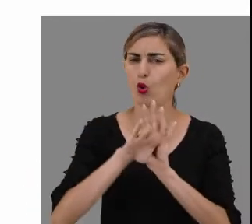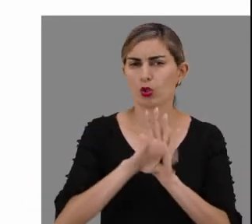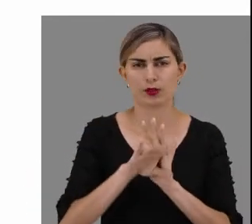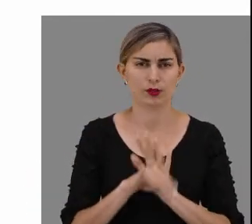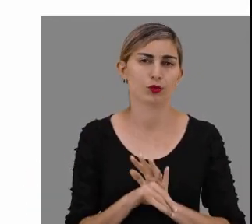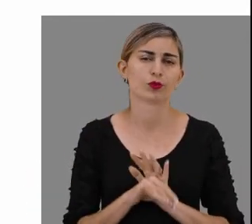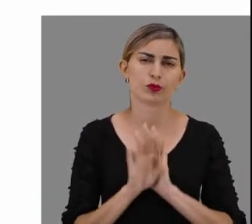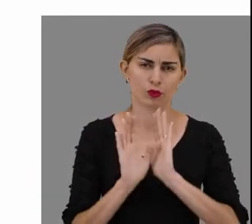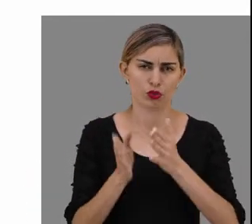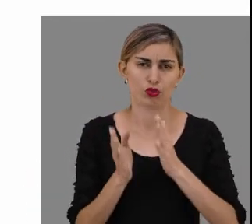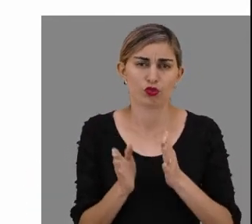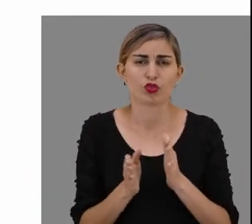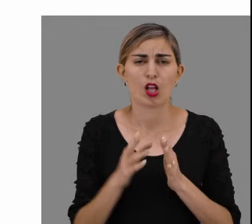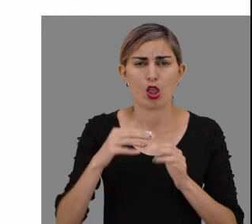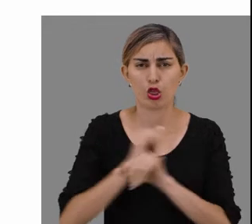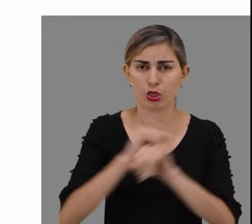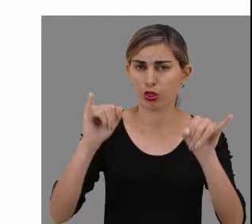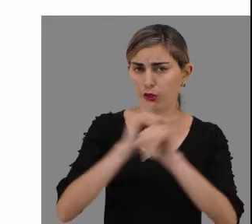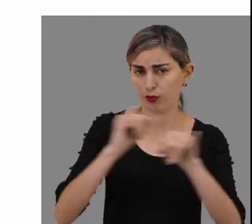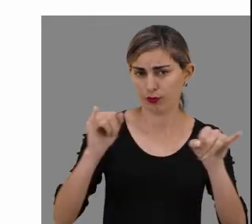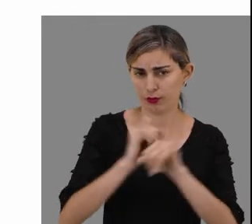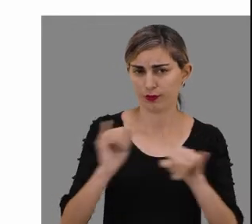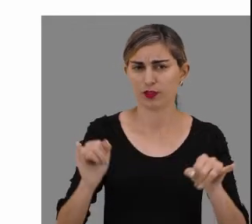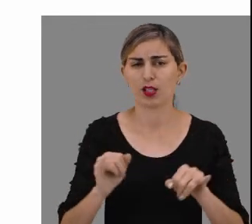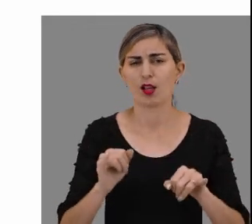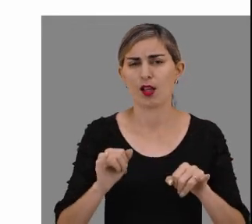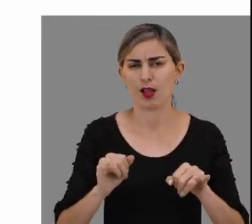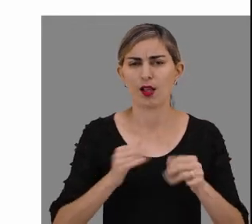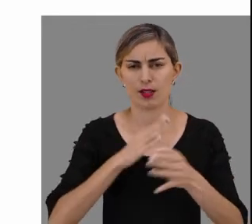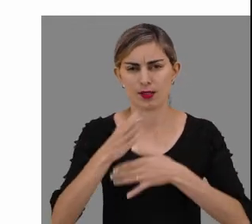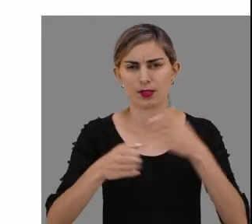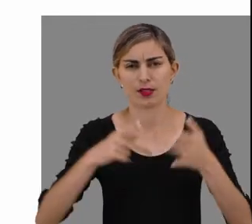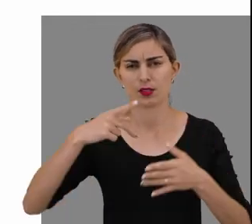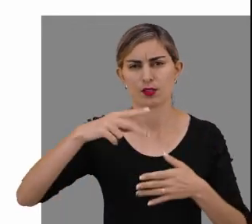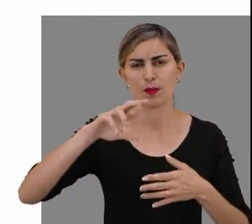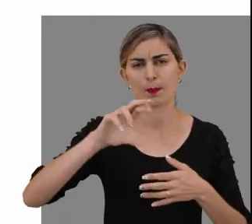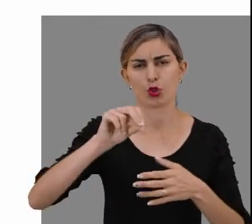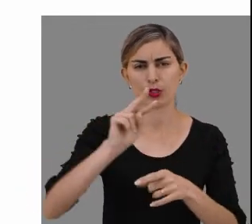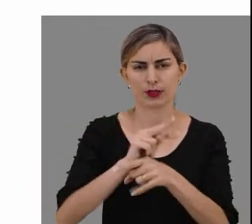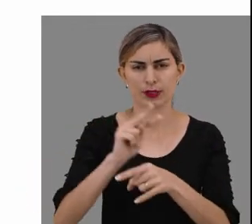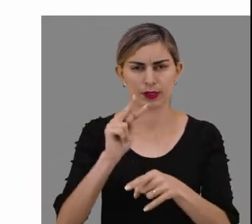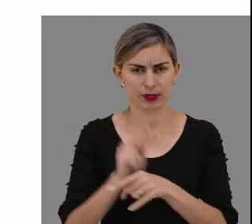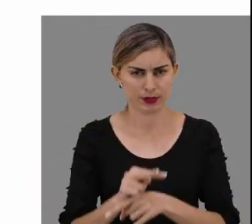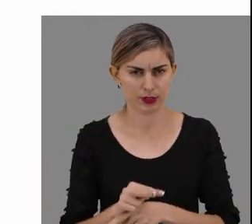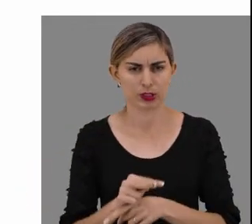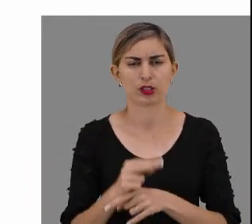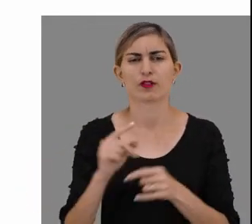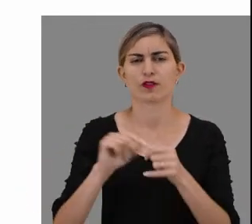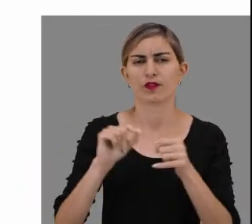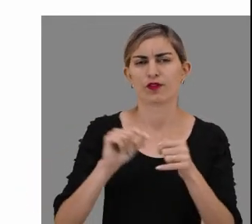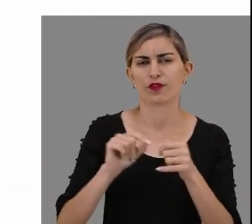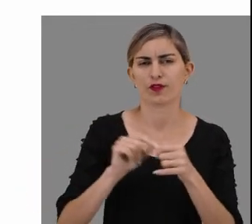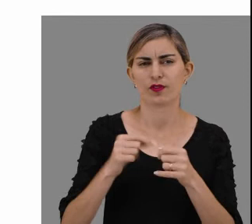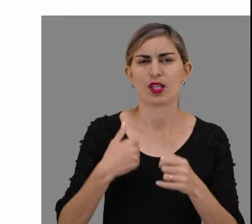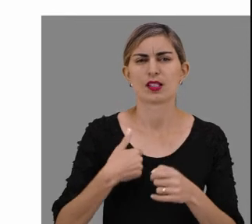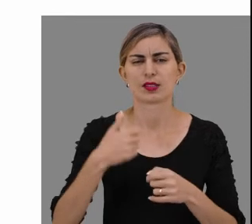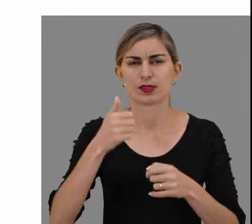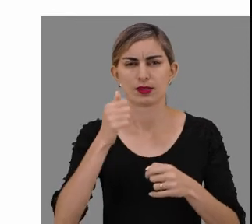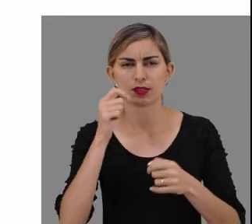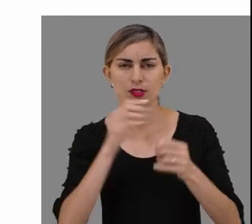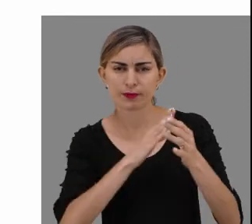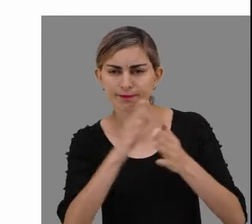nosso código. Já o nosso modificador de acesso protect faz com que os nossos